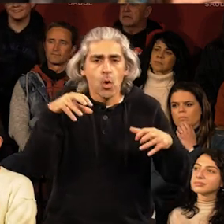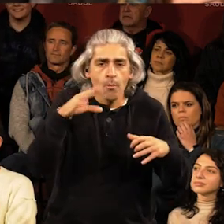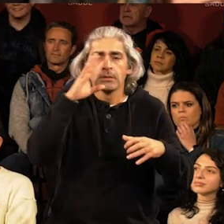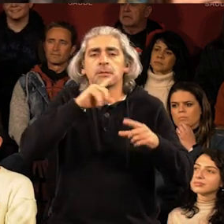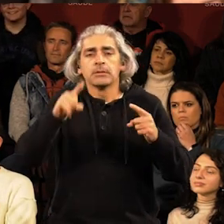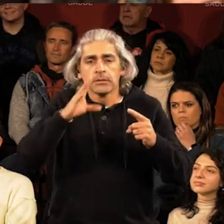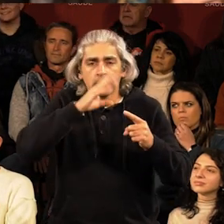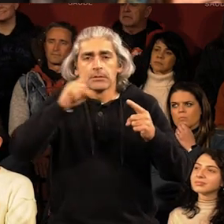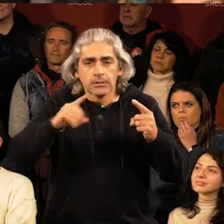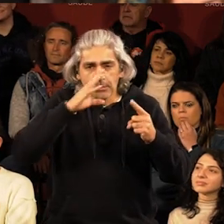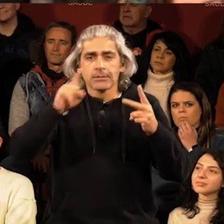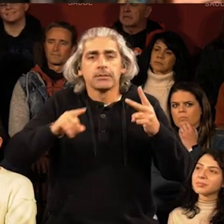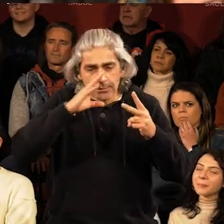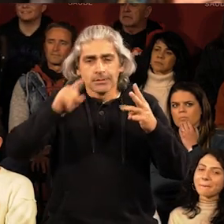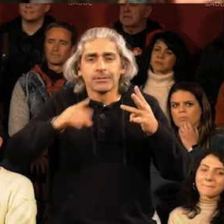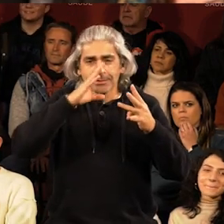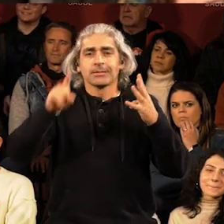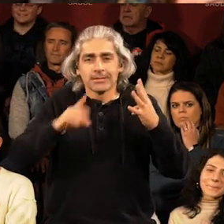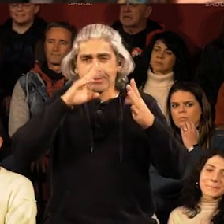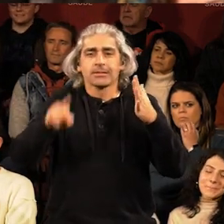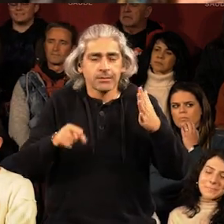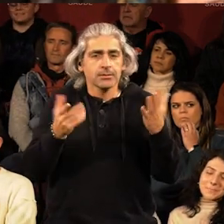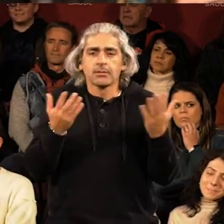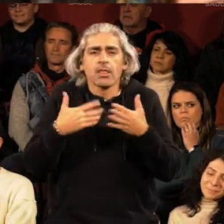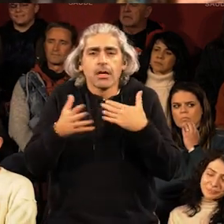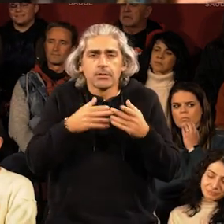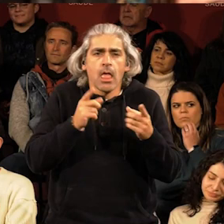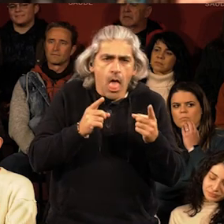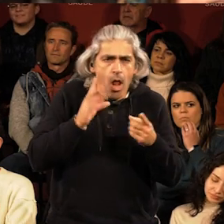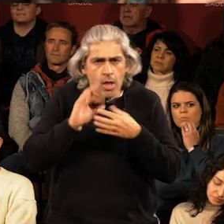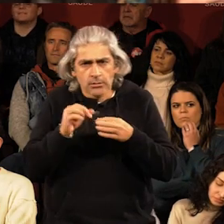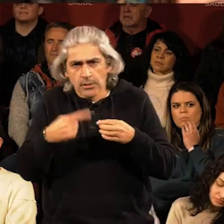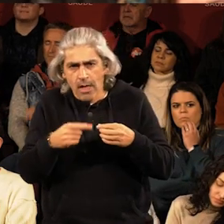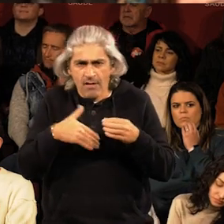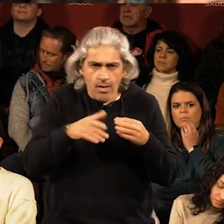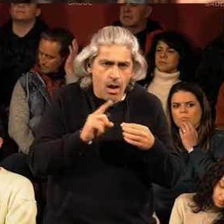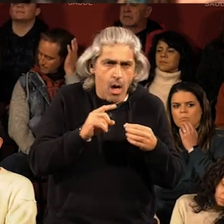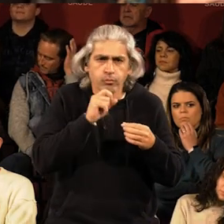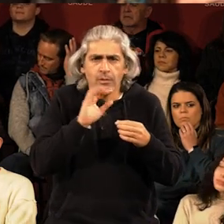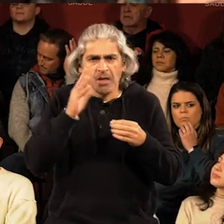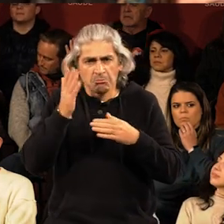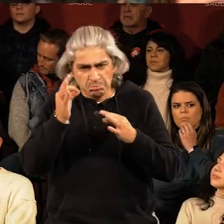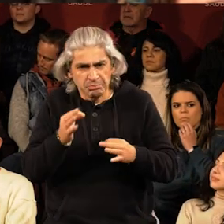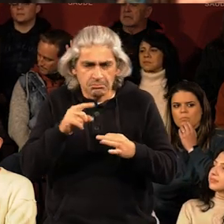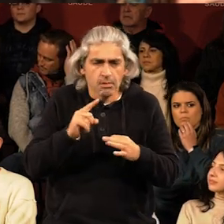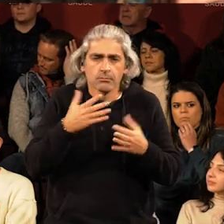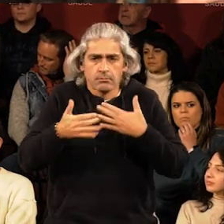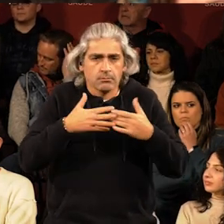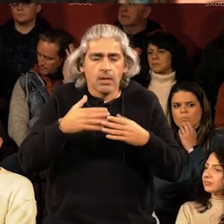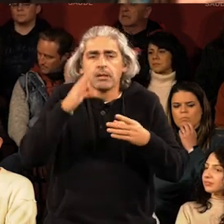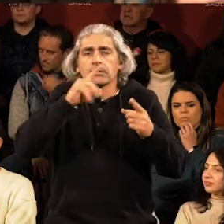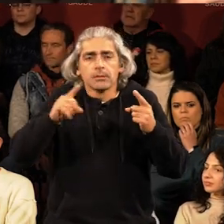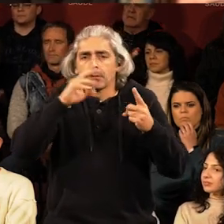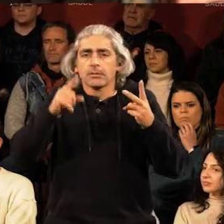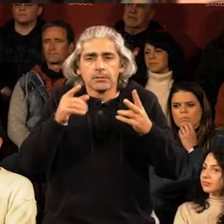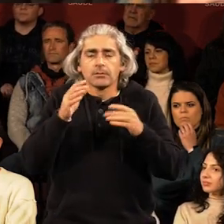cenários atrás de cenários não interessa quão plausíveis é que eles são não interessa a probabilidade deles acontecerem o que importa é